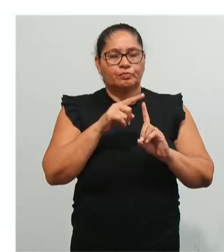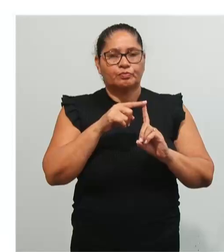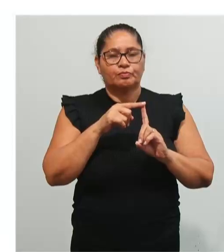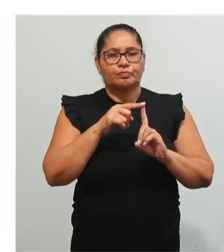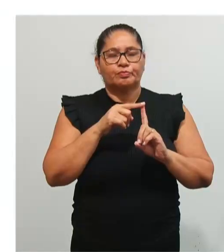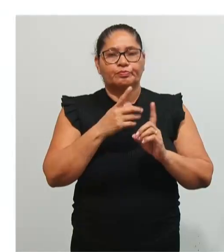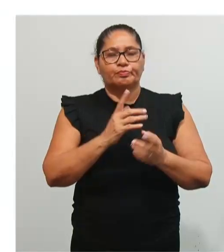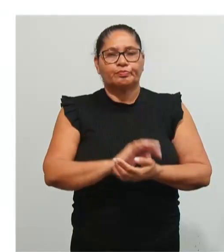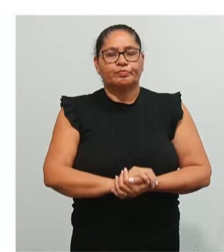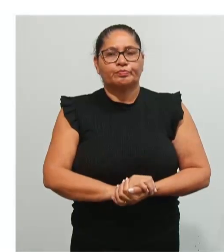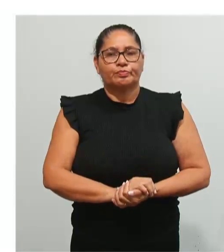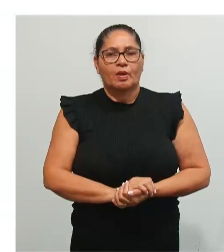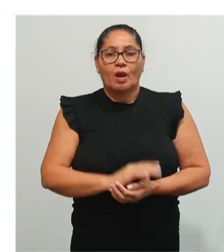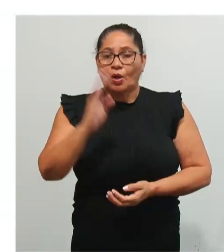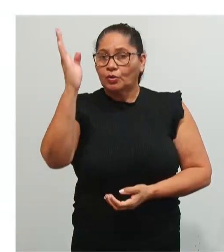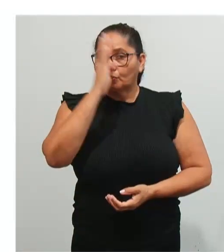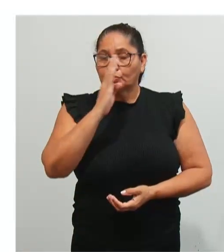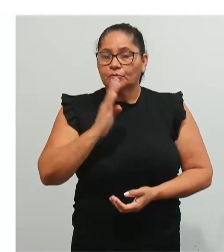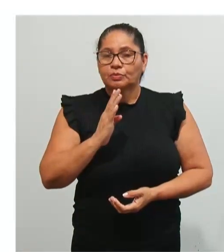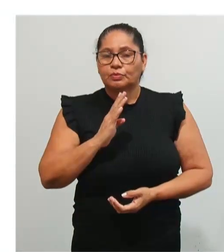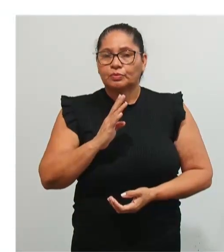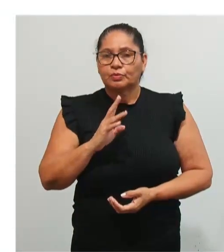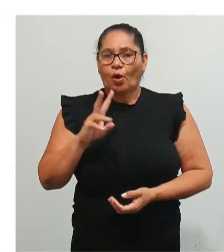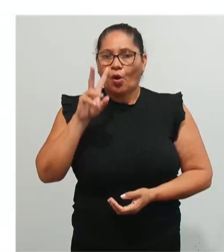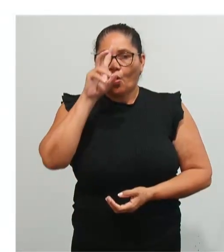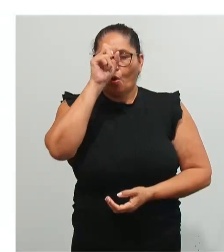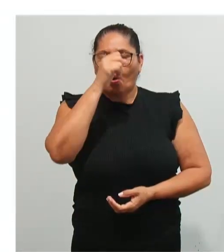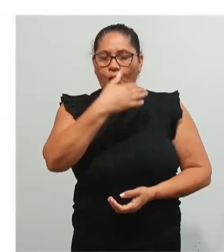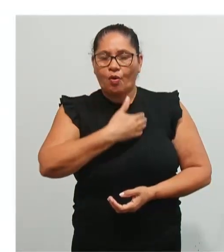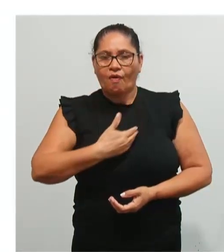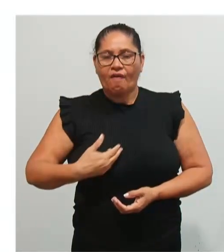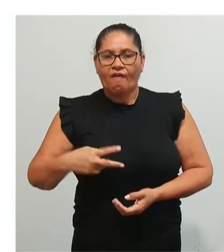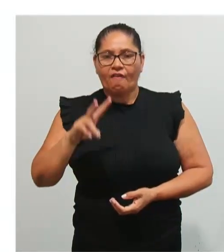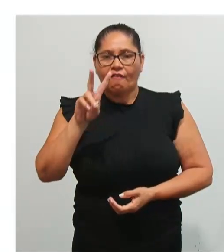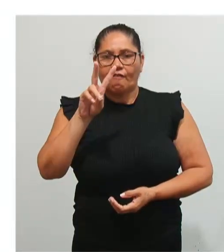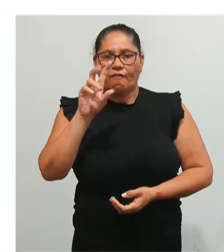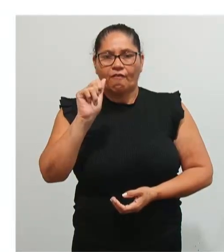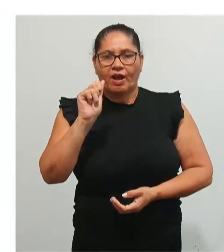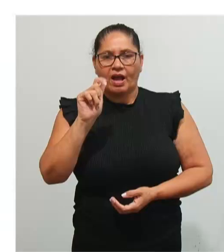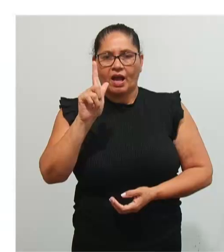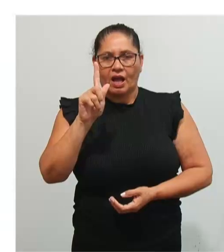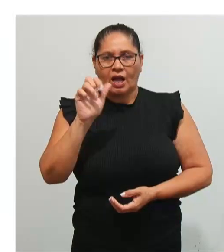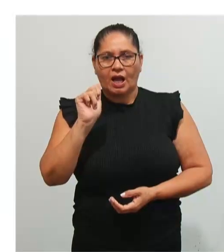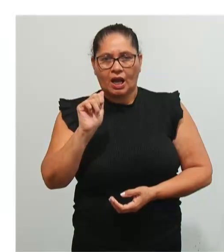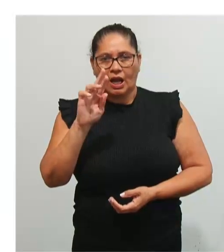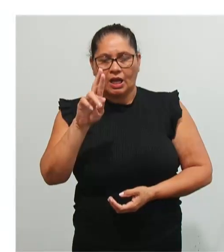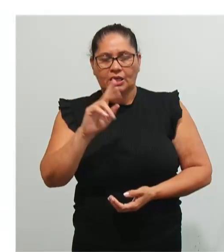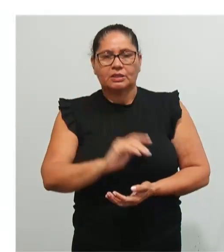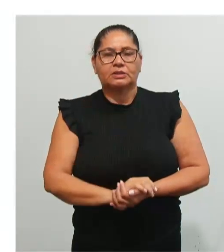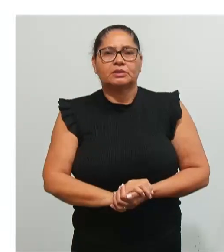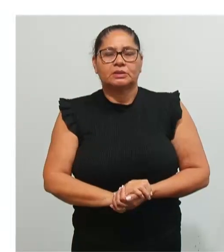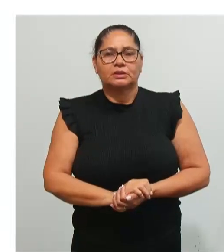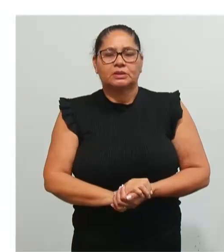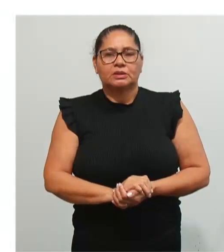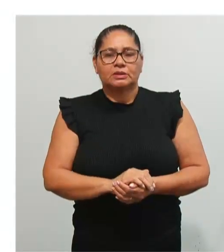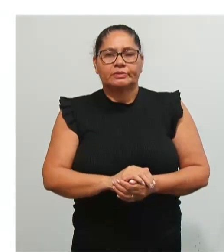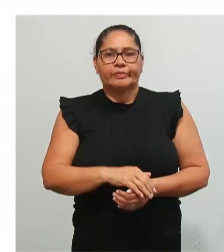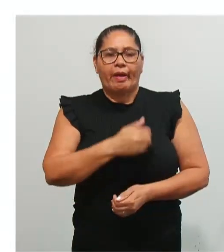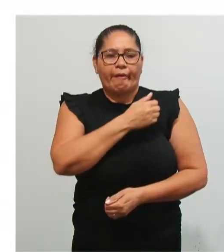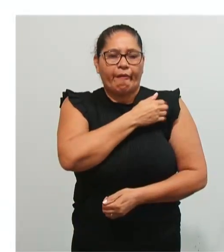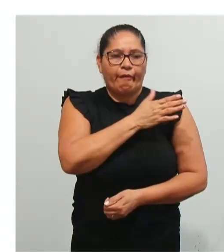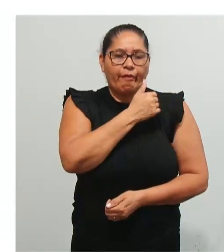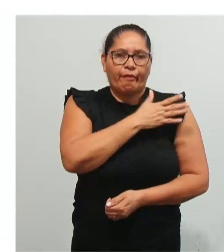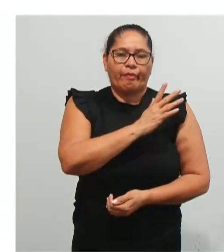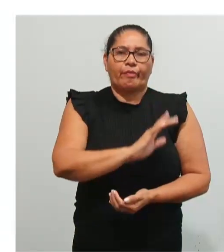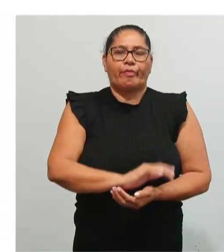autoritários. No Brasil, foi fortemente utilizado no governo Vargas e caracterizou-se pela exclusão da grande maioria dos